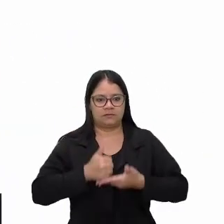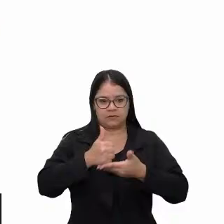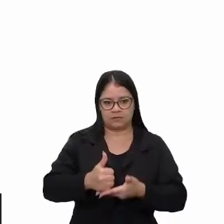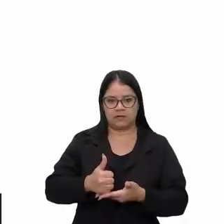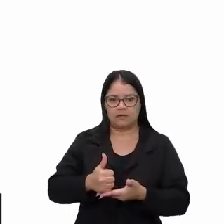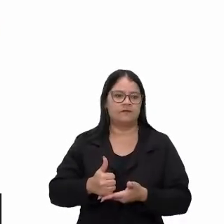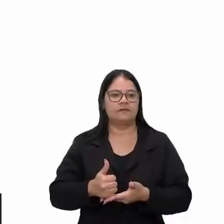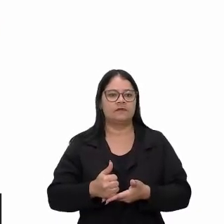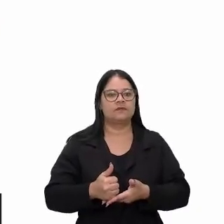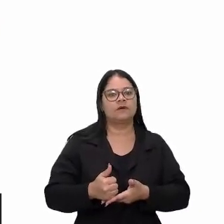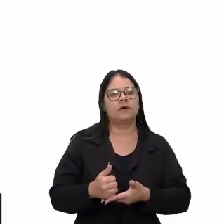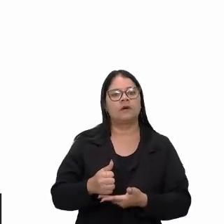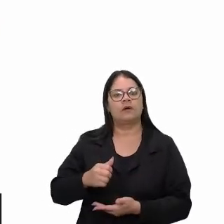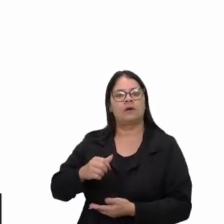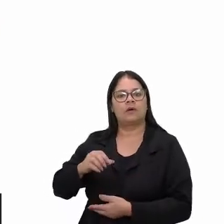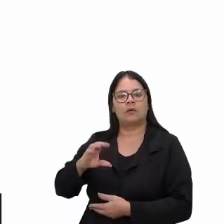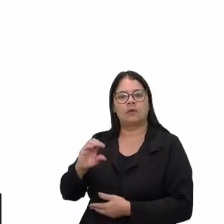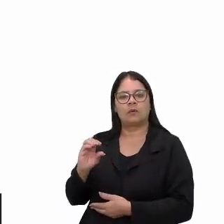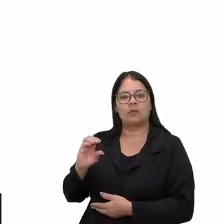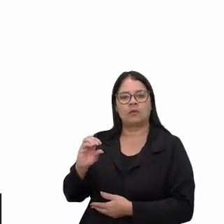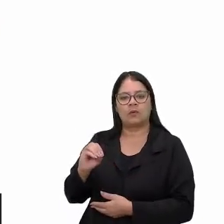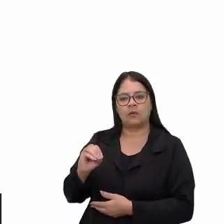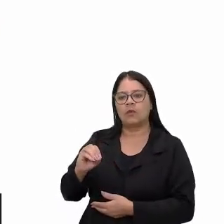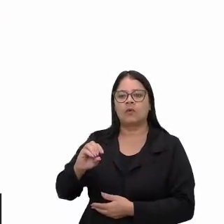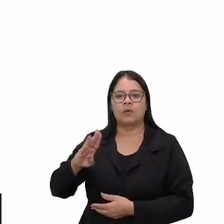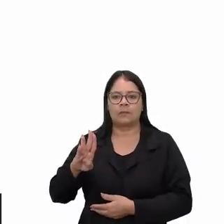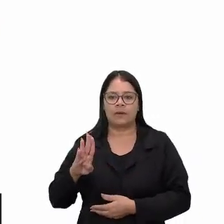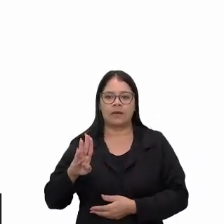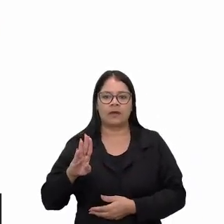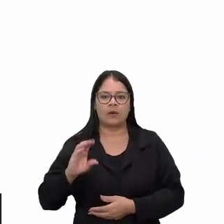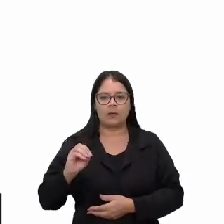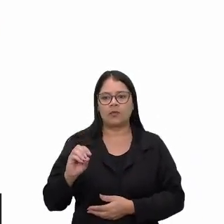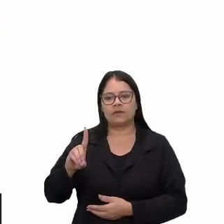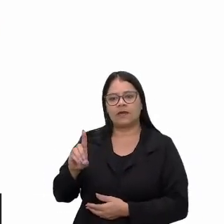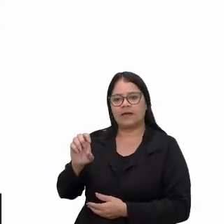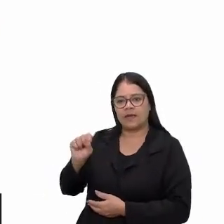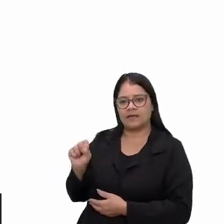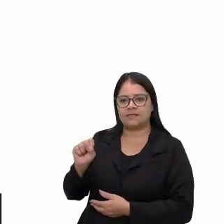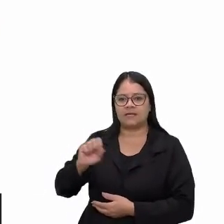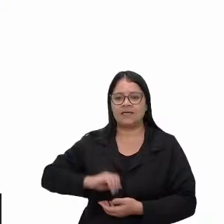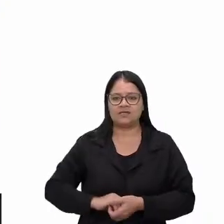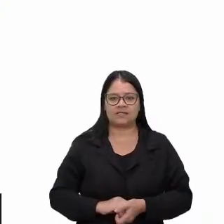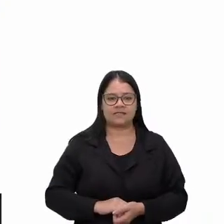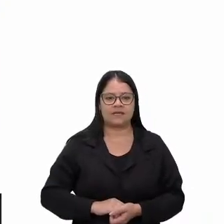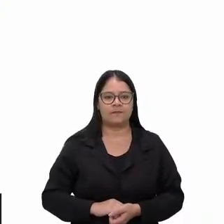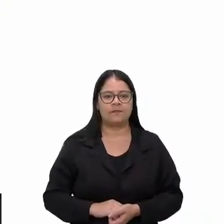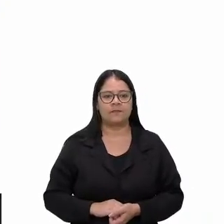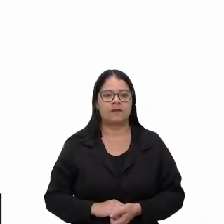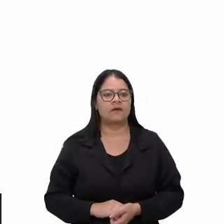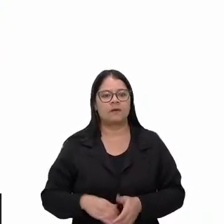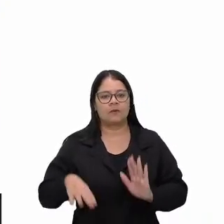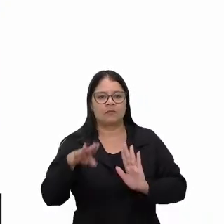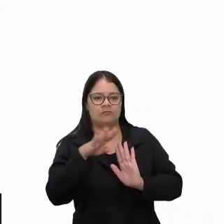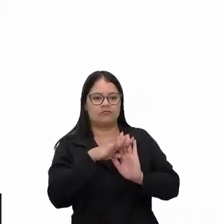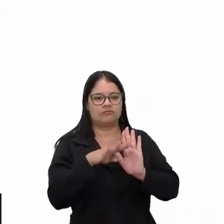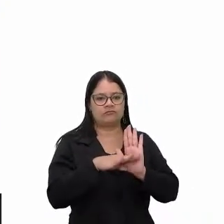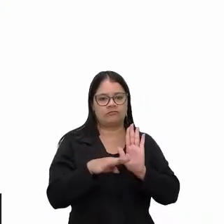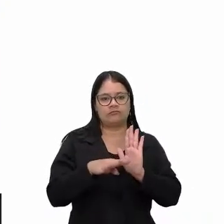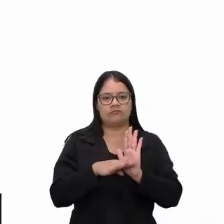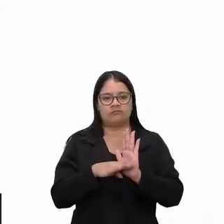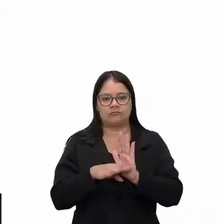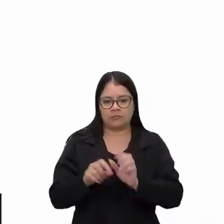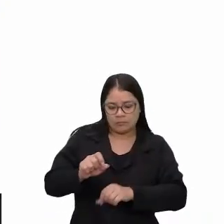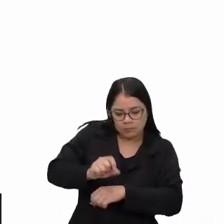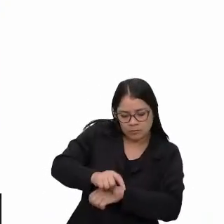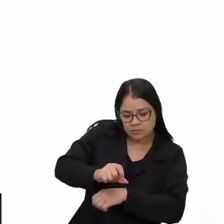ODS, que promovem a conscientização ecológica por meio da distribuição de mudas, de espécies nativas, de doações de